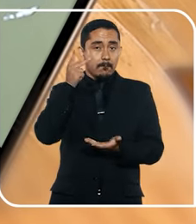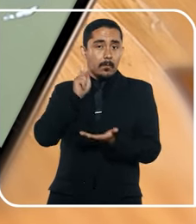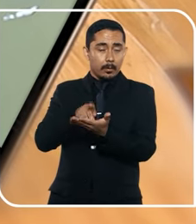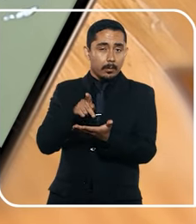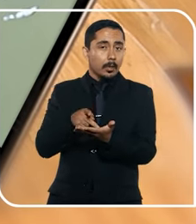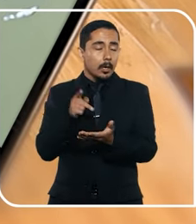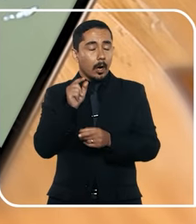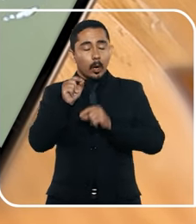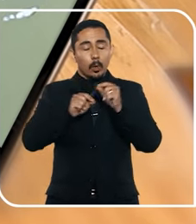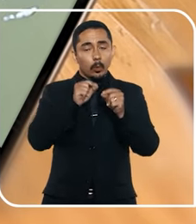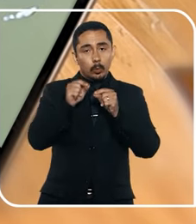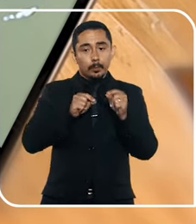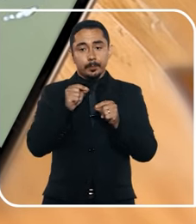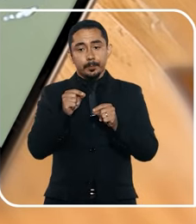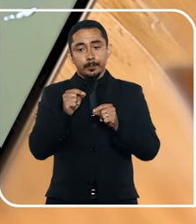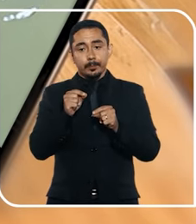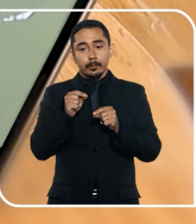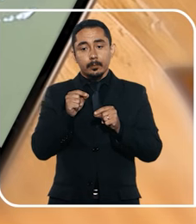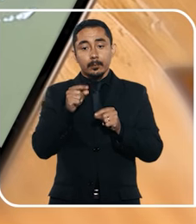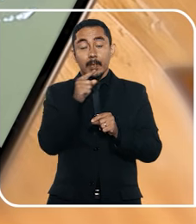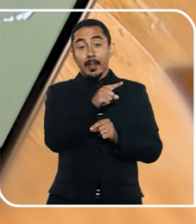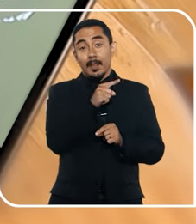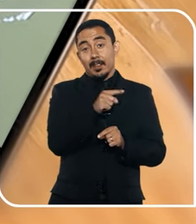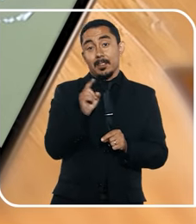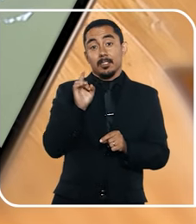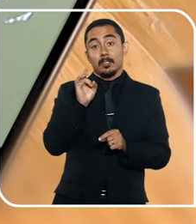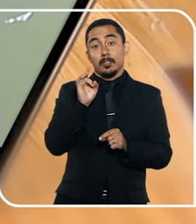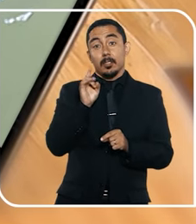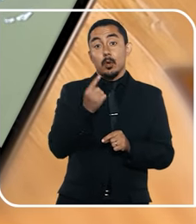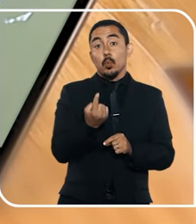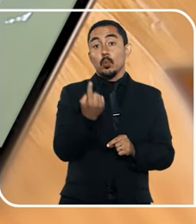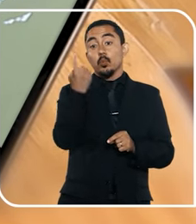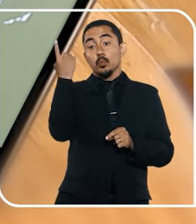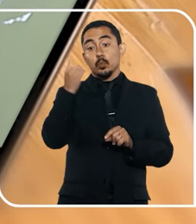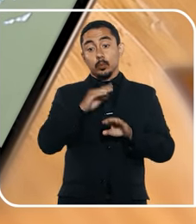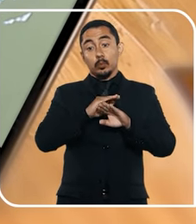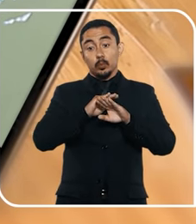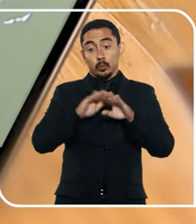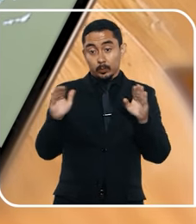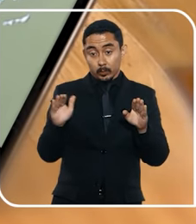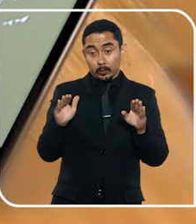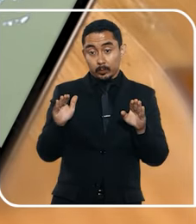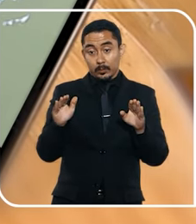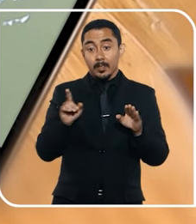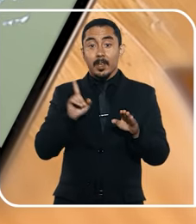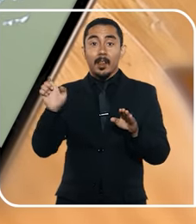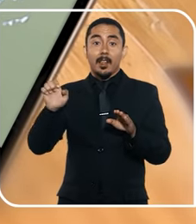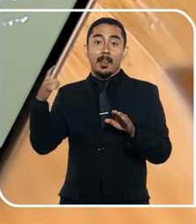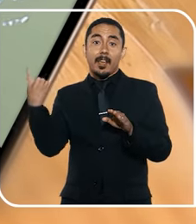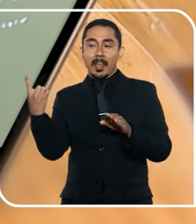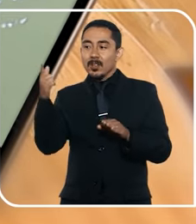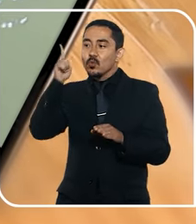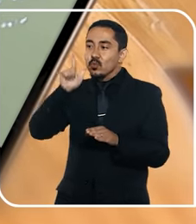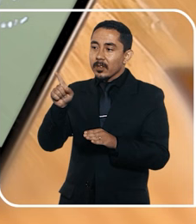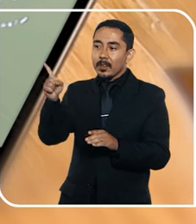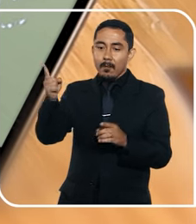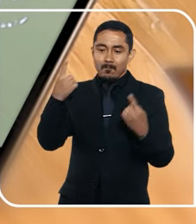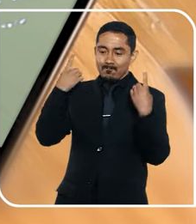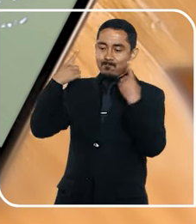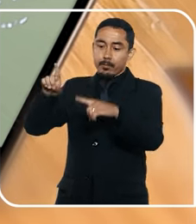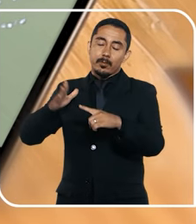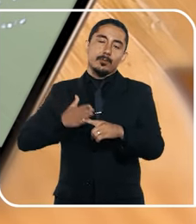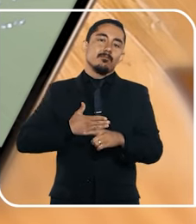bem sincero? A Kimi era a única ferramenta que a minha ex conseguiu para me